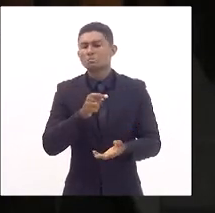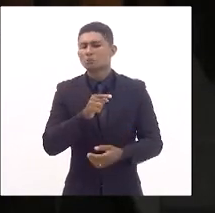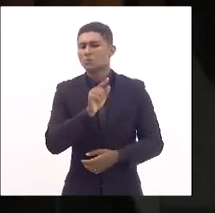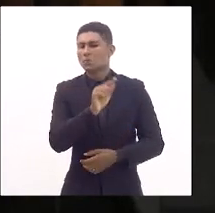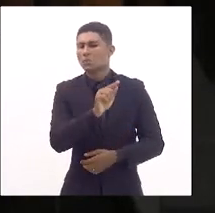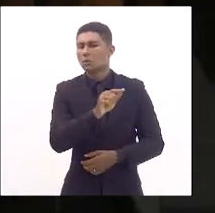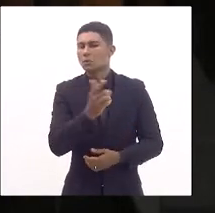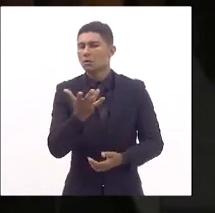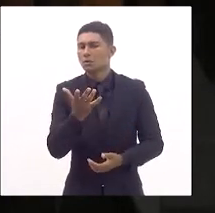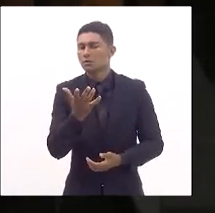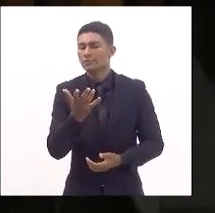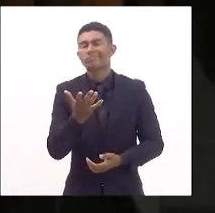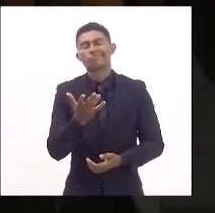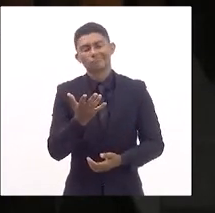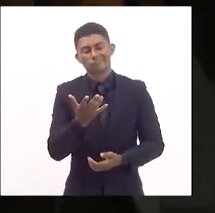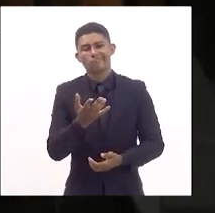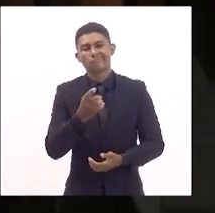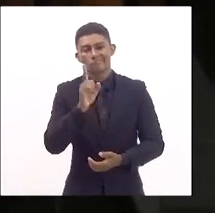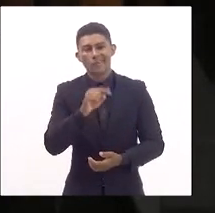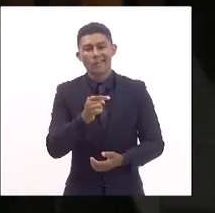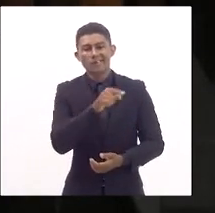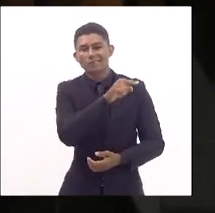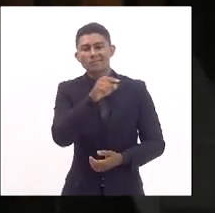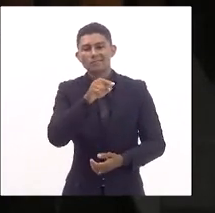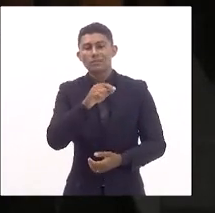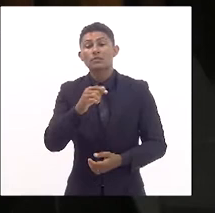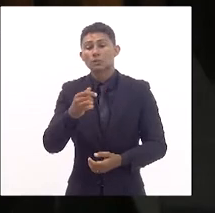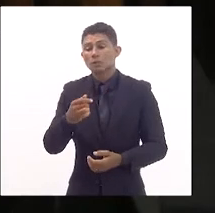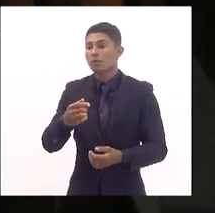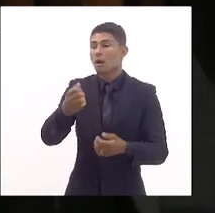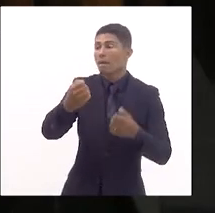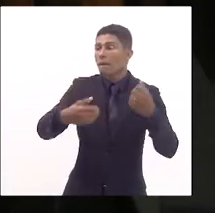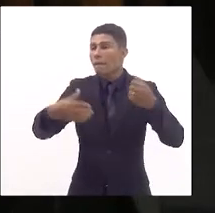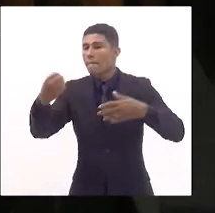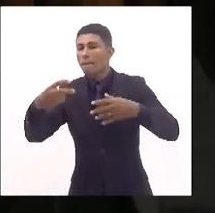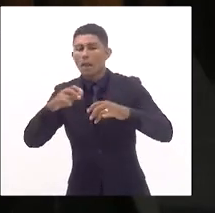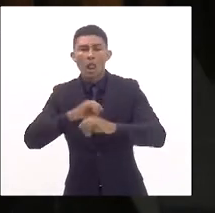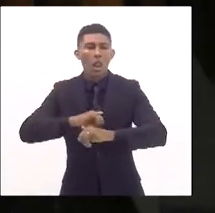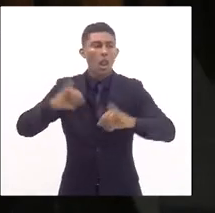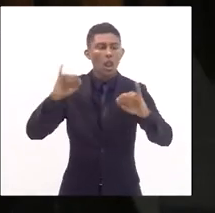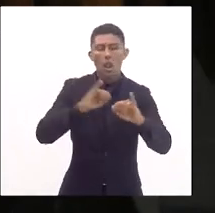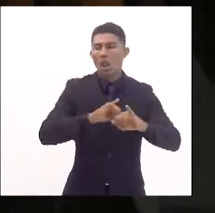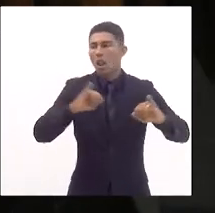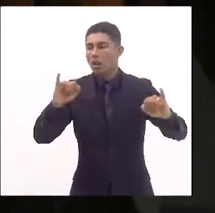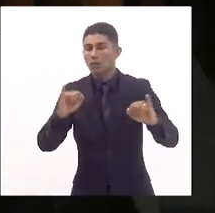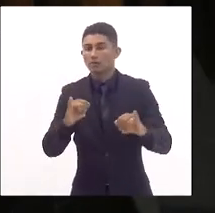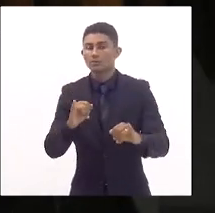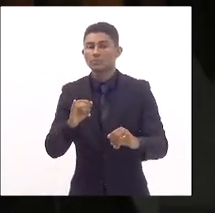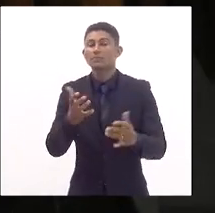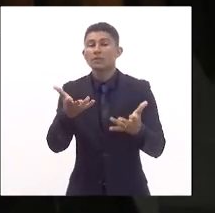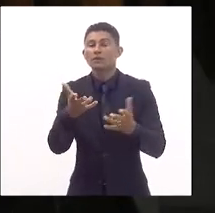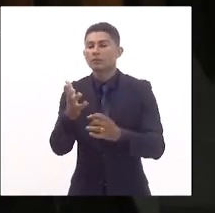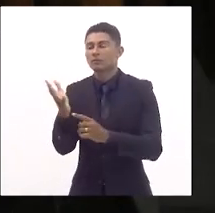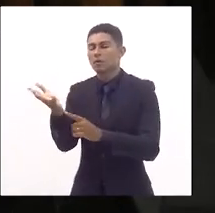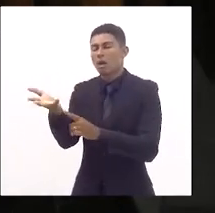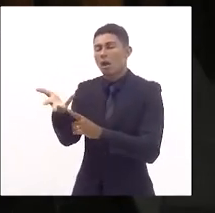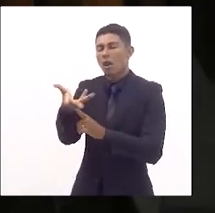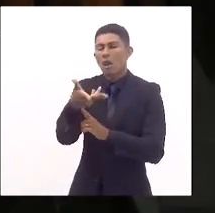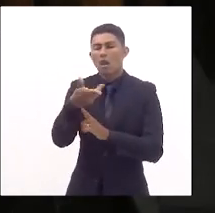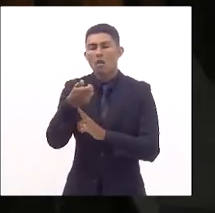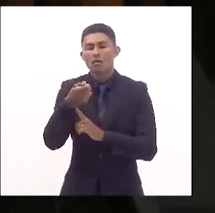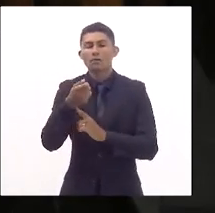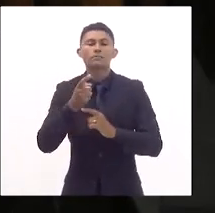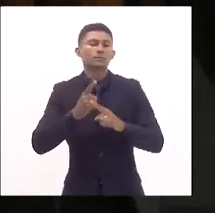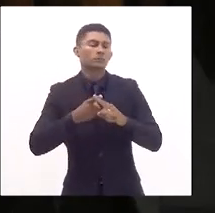o populismo primário populismo primário é porque se eu digo aqui